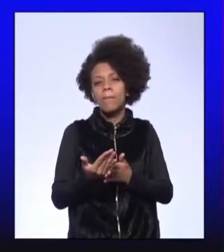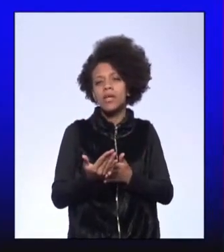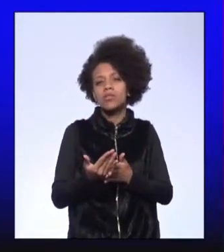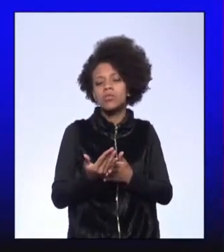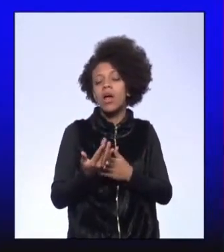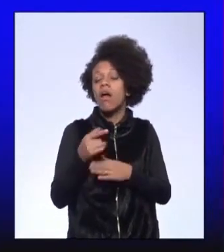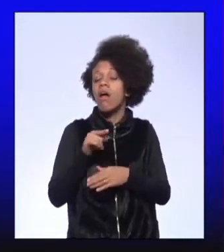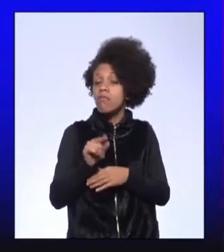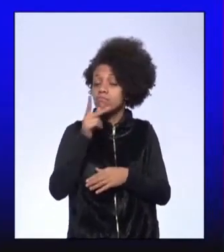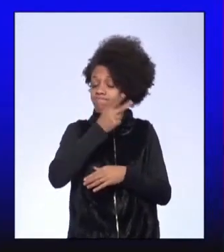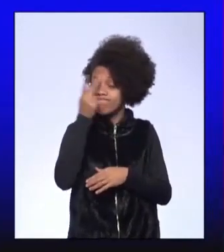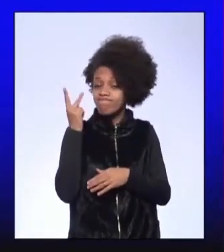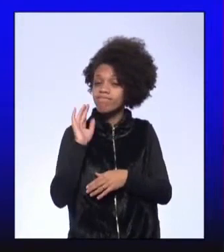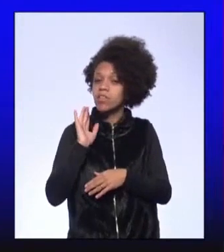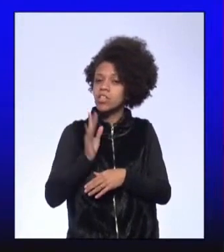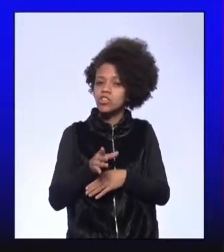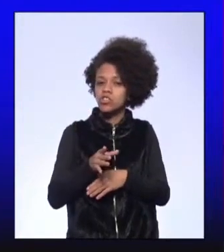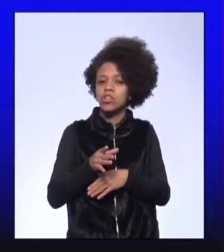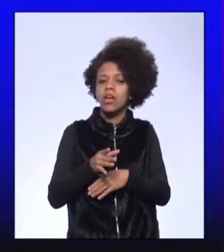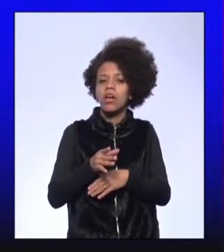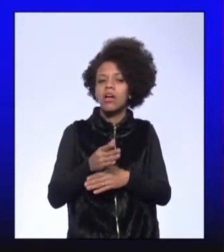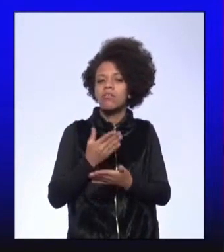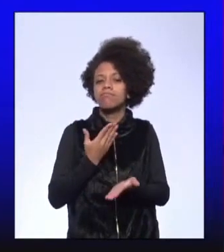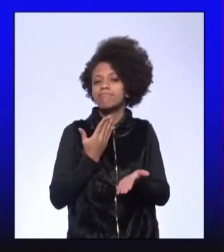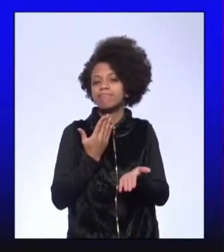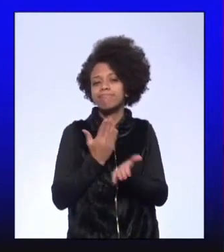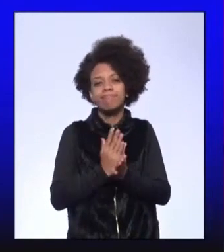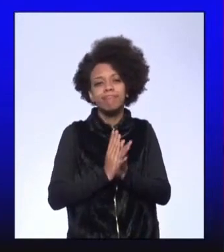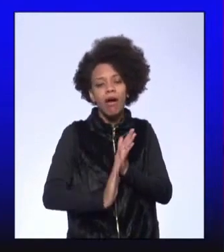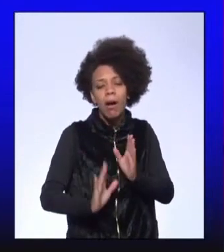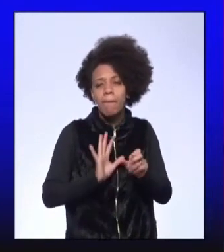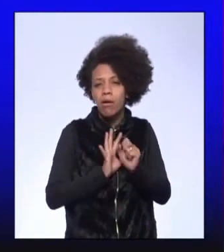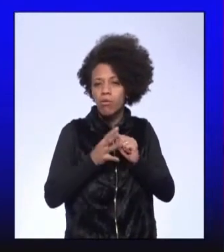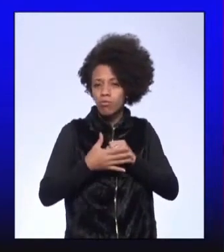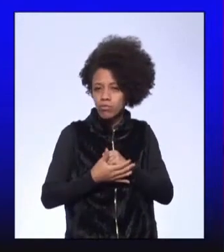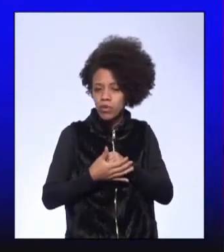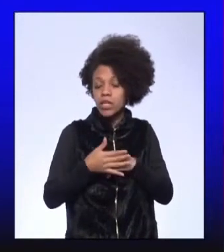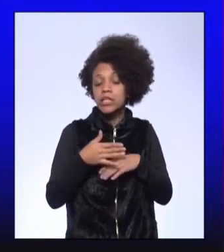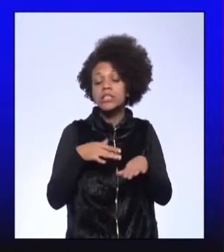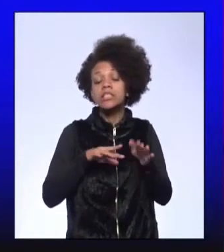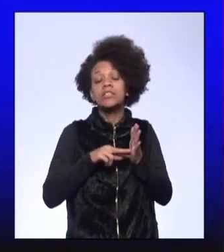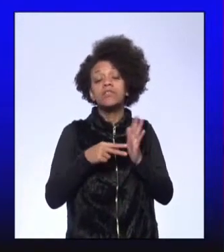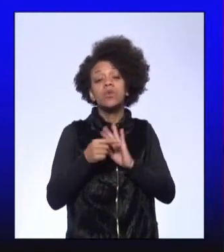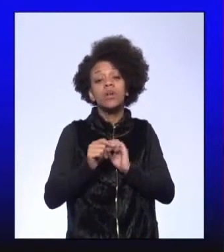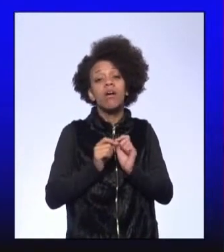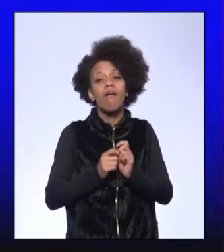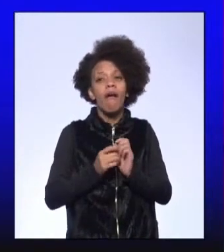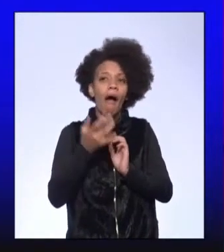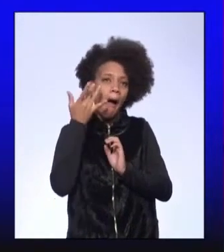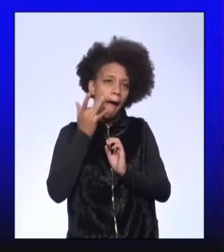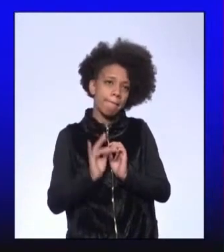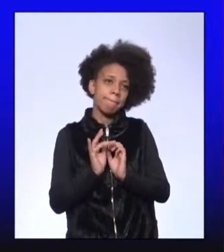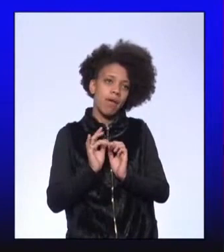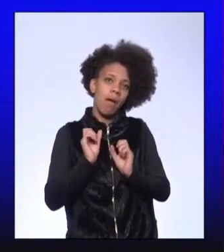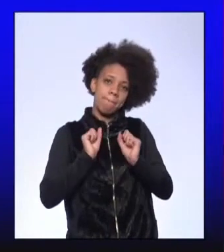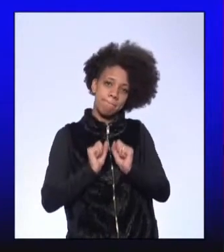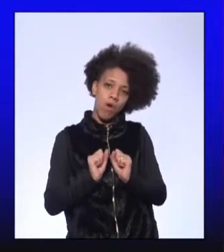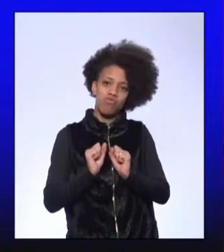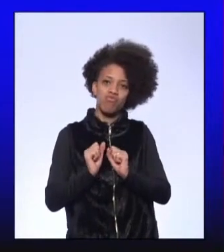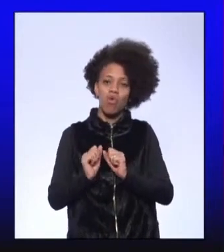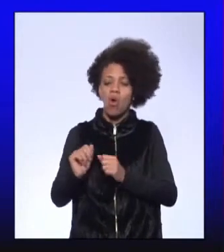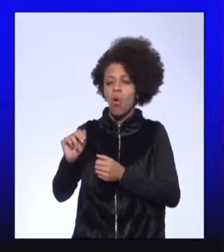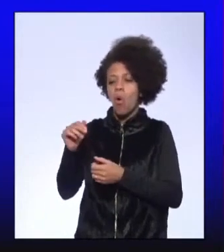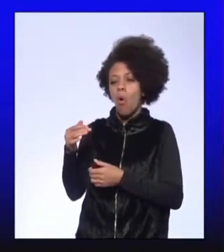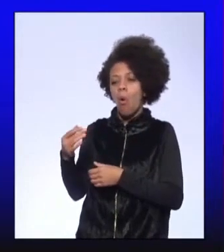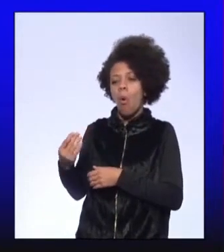esse indivíduo já elimina o vírus a seus contactantes. Significa dizer que amanhã eu posso ter um indivíduo no meu trabalho que